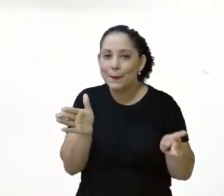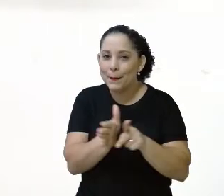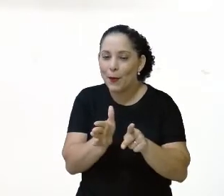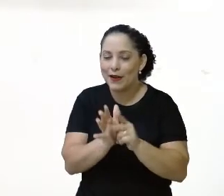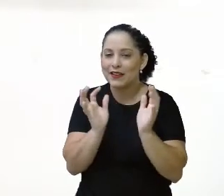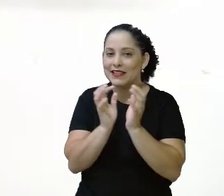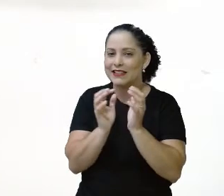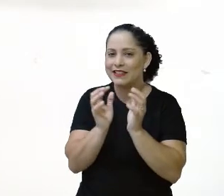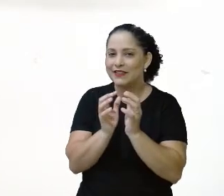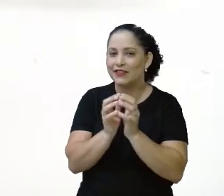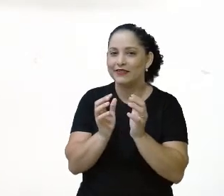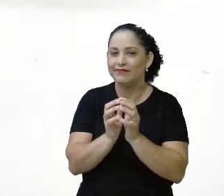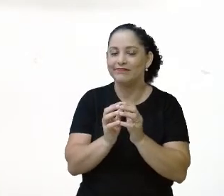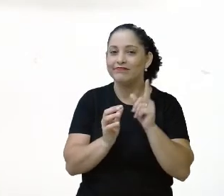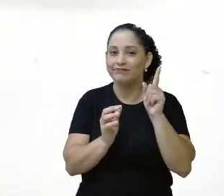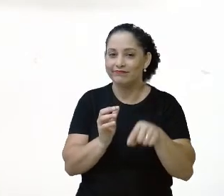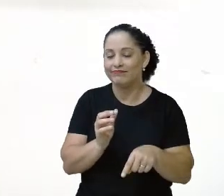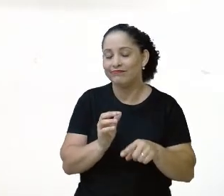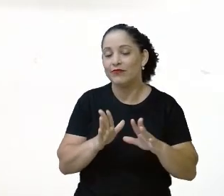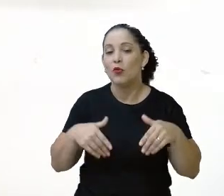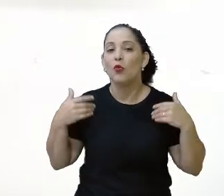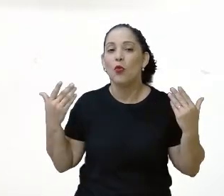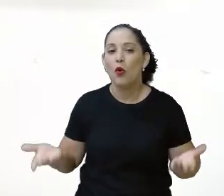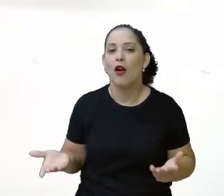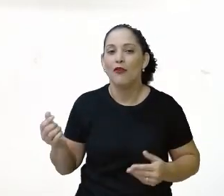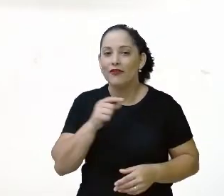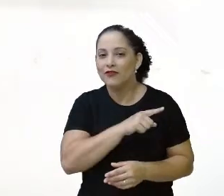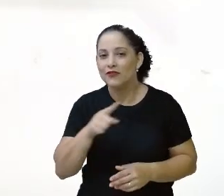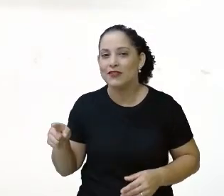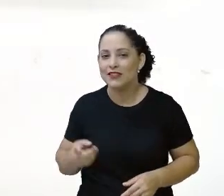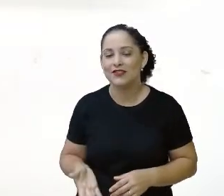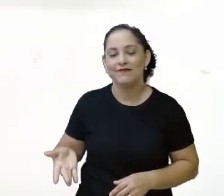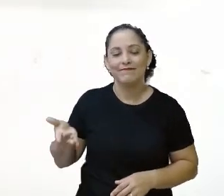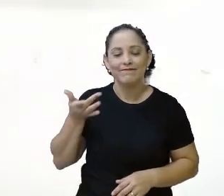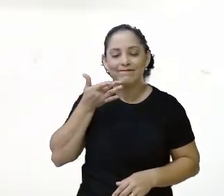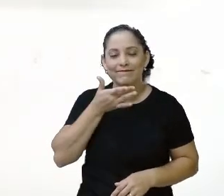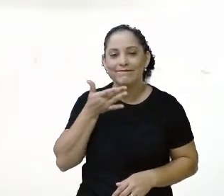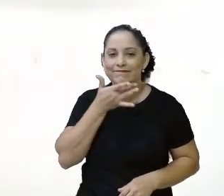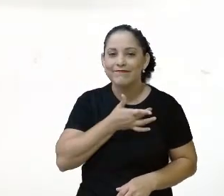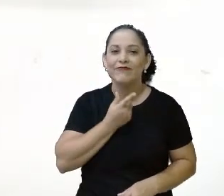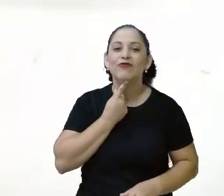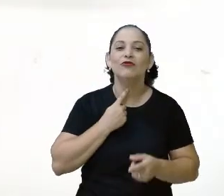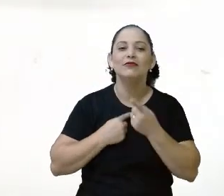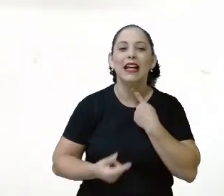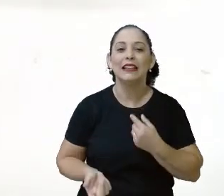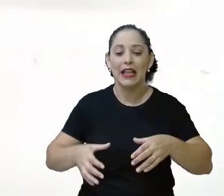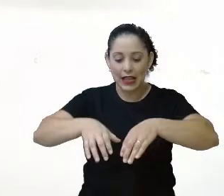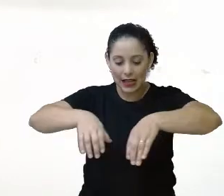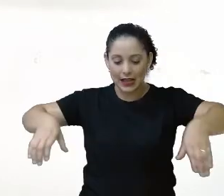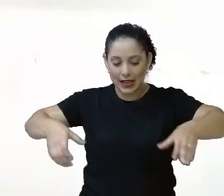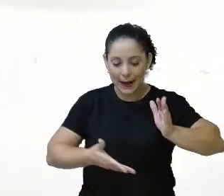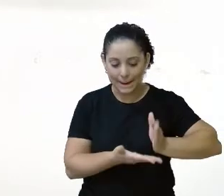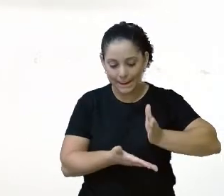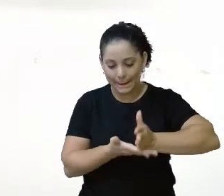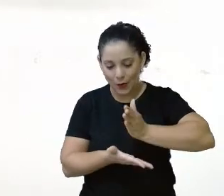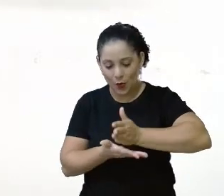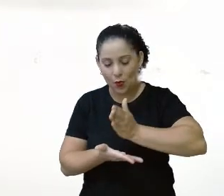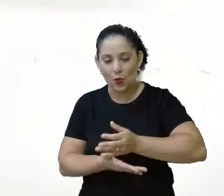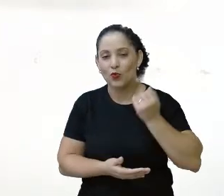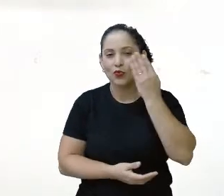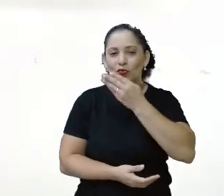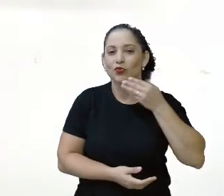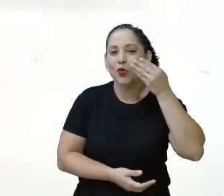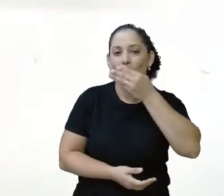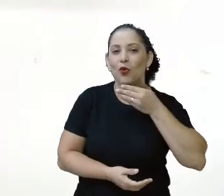e que o pessoal ali ficaram, ó, tudo com vontade? A gente falou do bolo de rolo, a gente falou do doce, né, do nego bom,